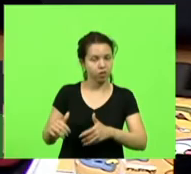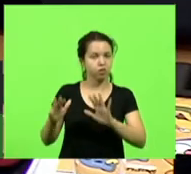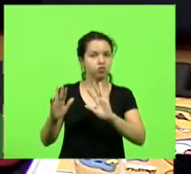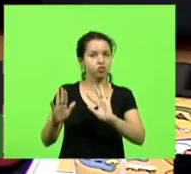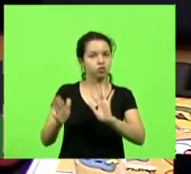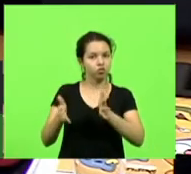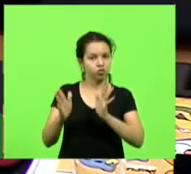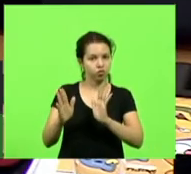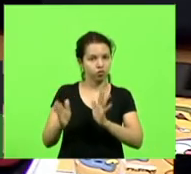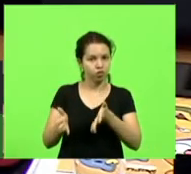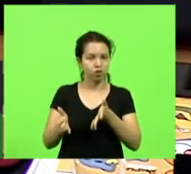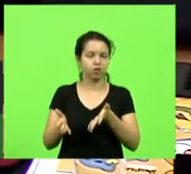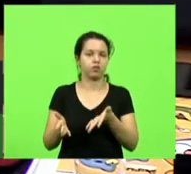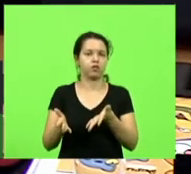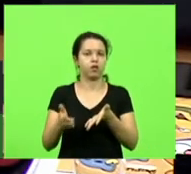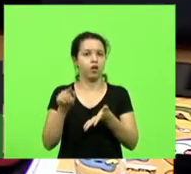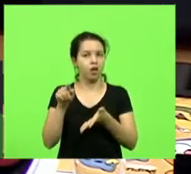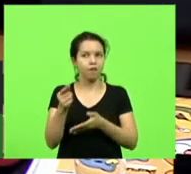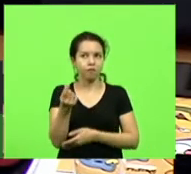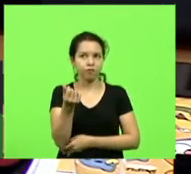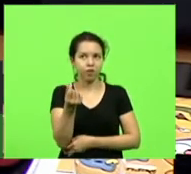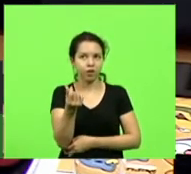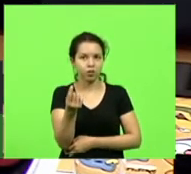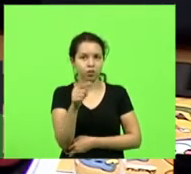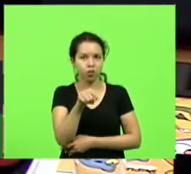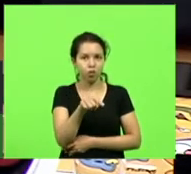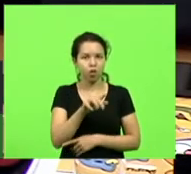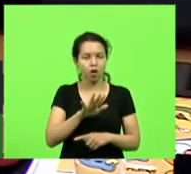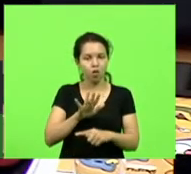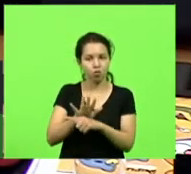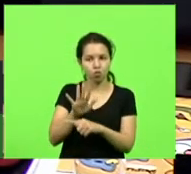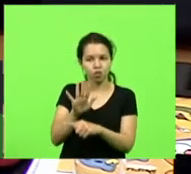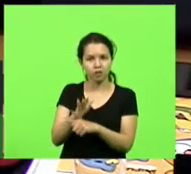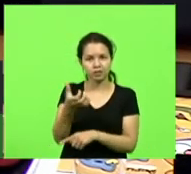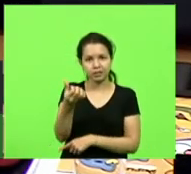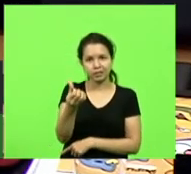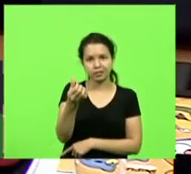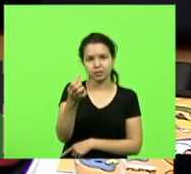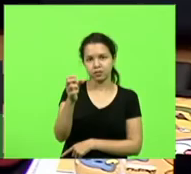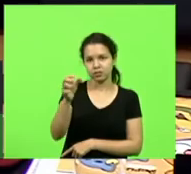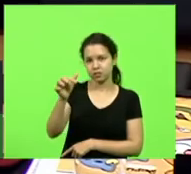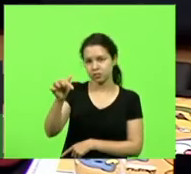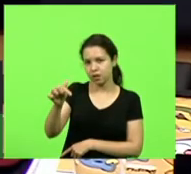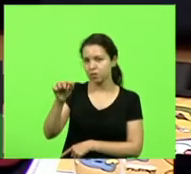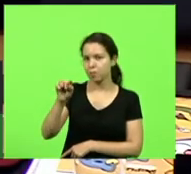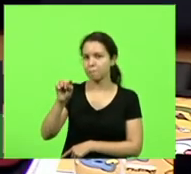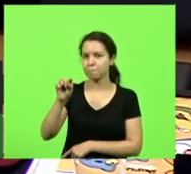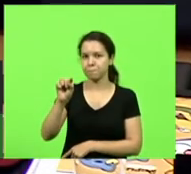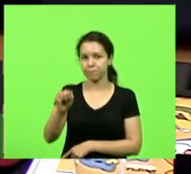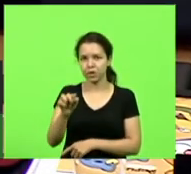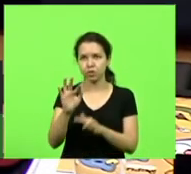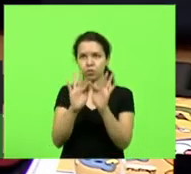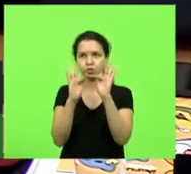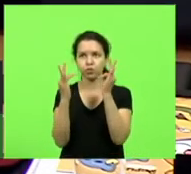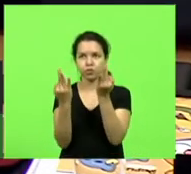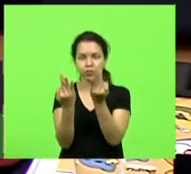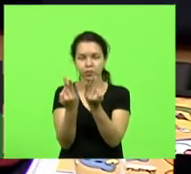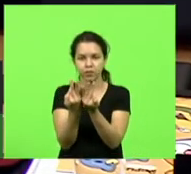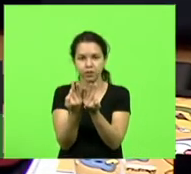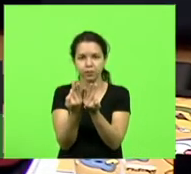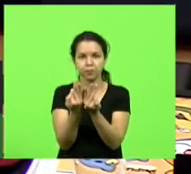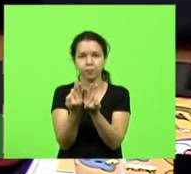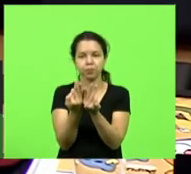que esse valor que nós estamos beneficiando, 67 mil famílias, ele